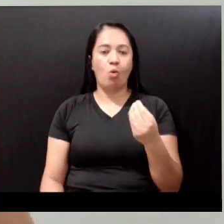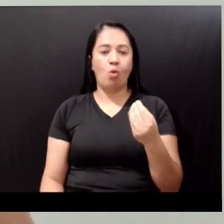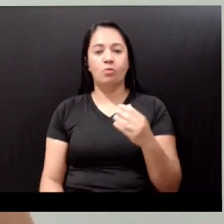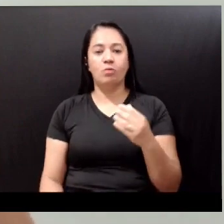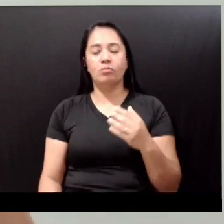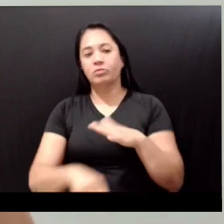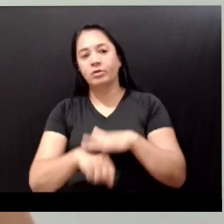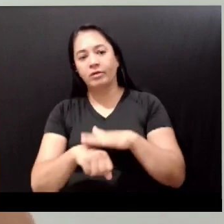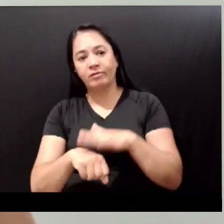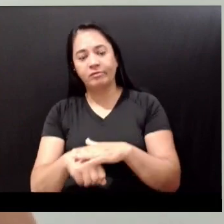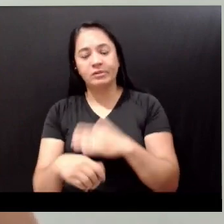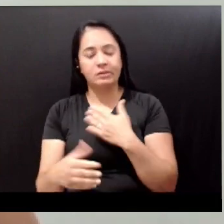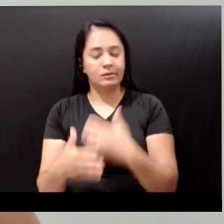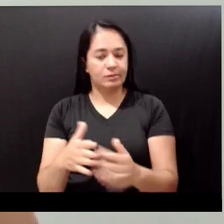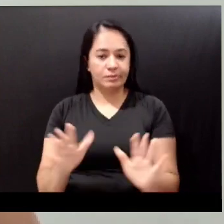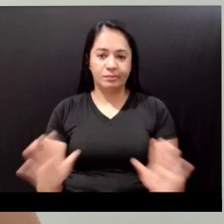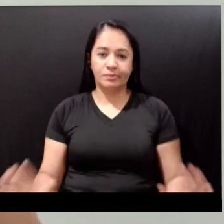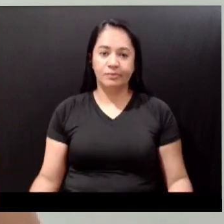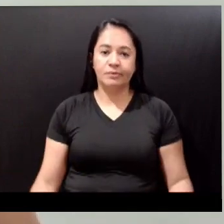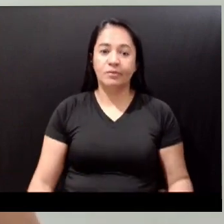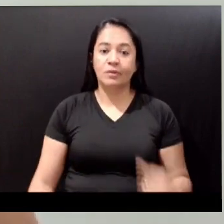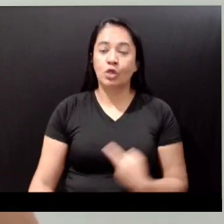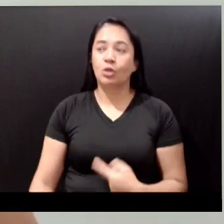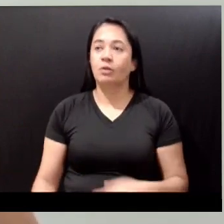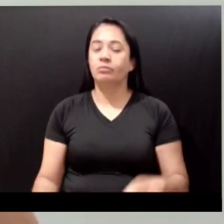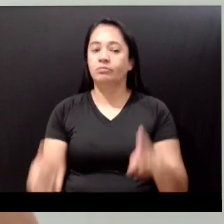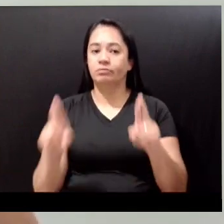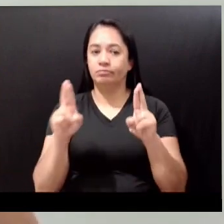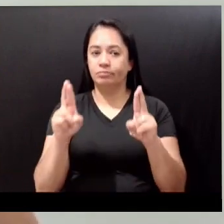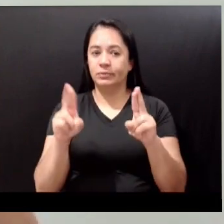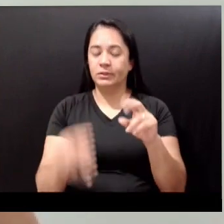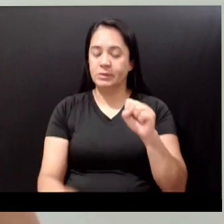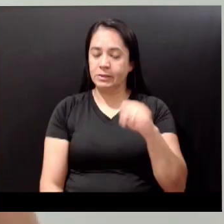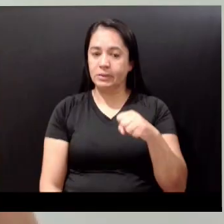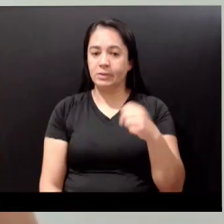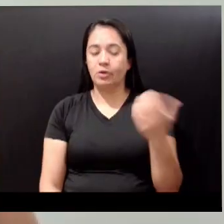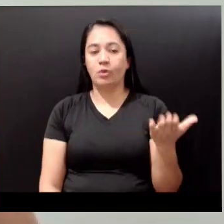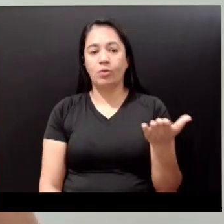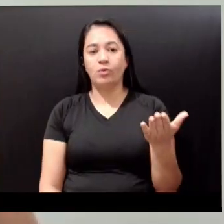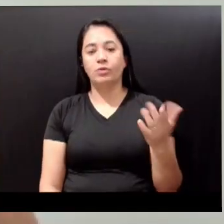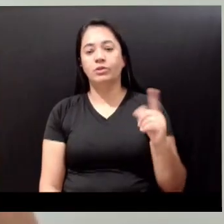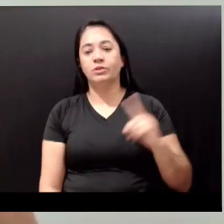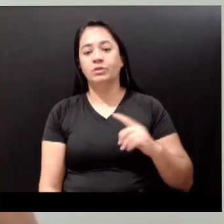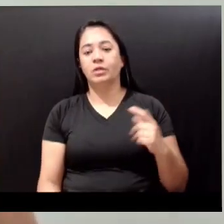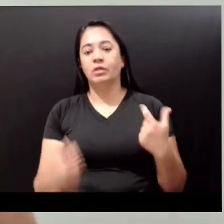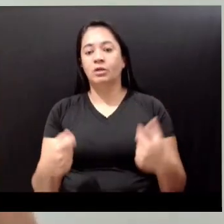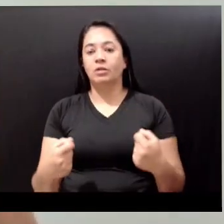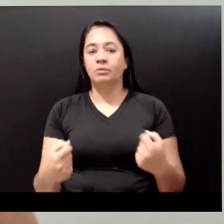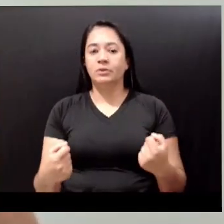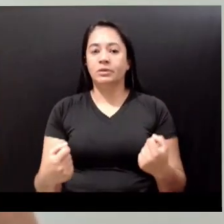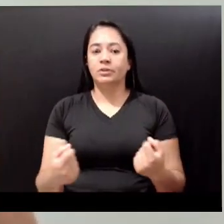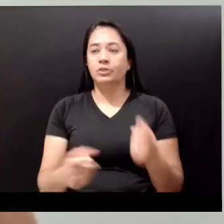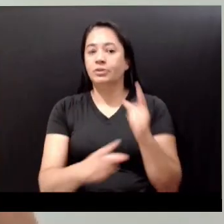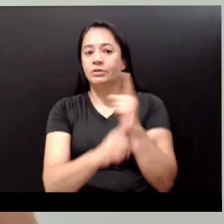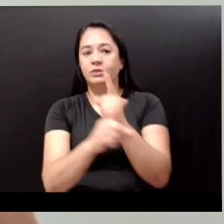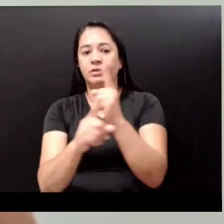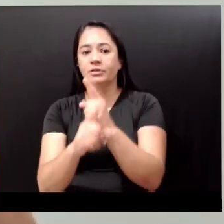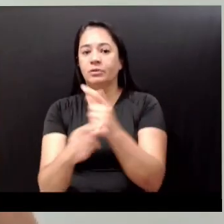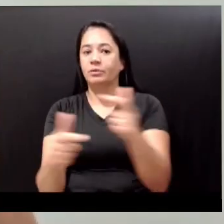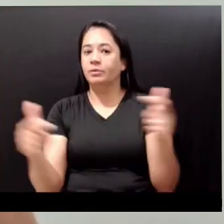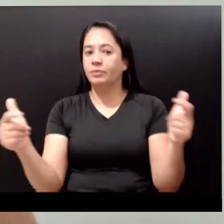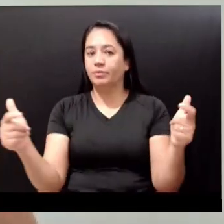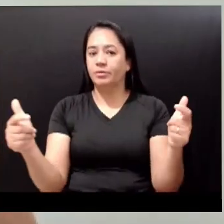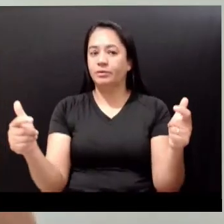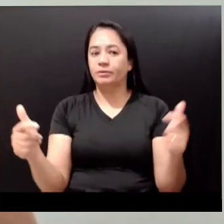como isso vai ser executado ou vai acontecer. Nós esperamos que sim, né? Hoje existe uma demanda reprimida de atendimento